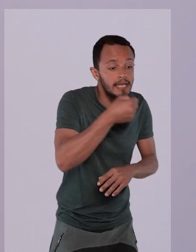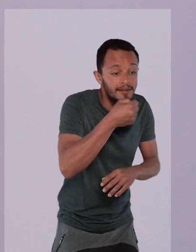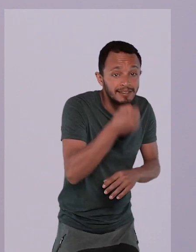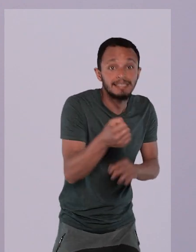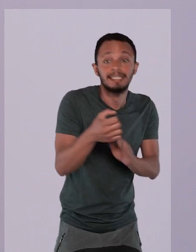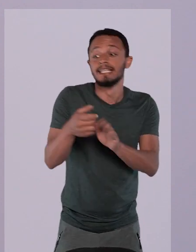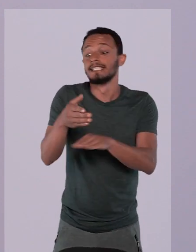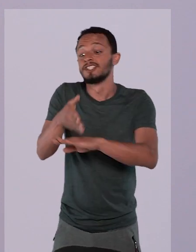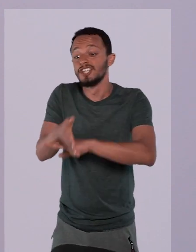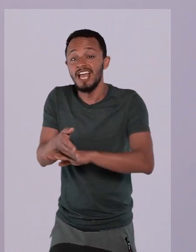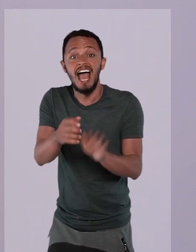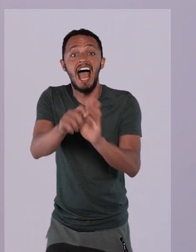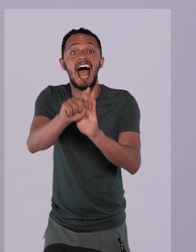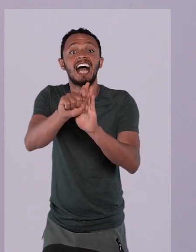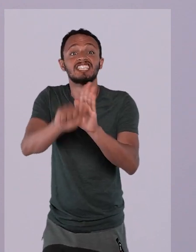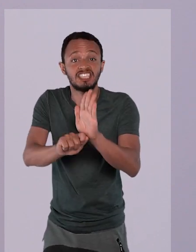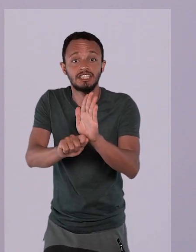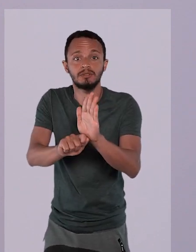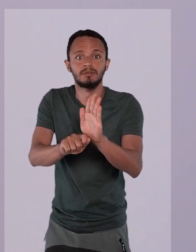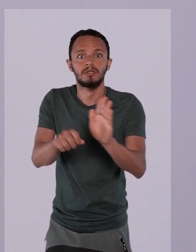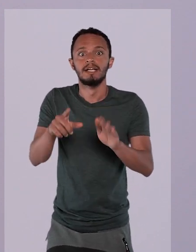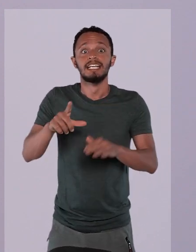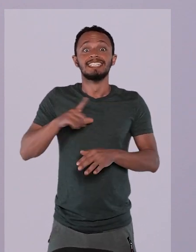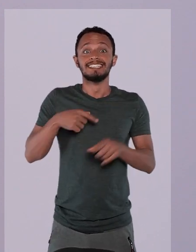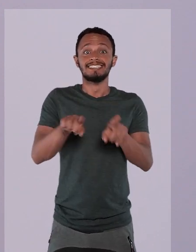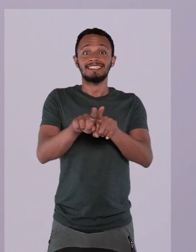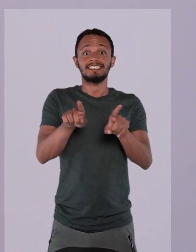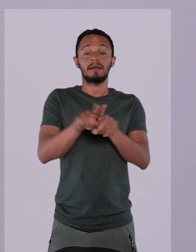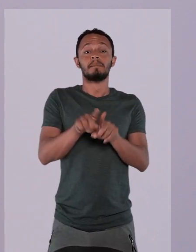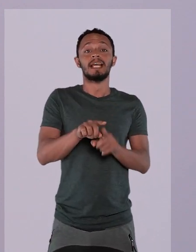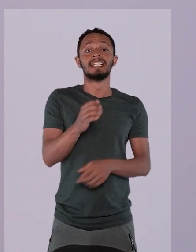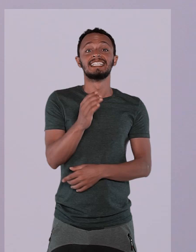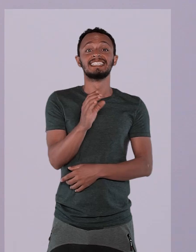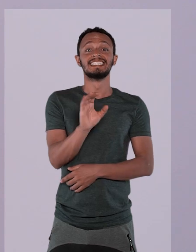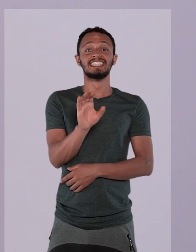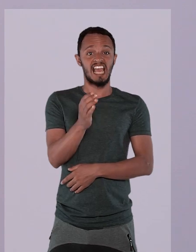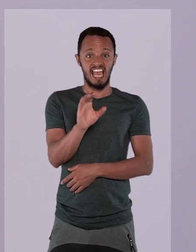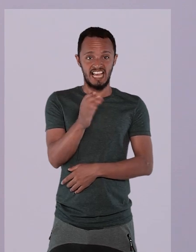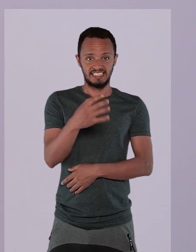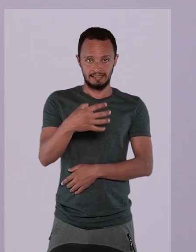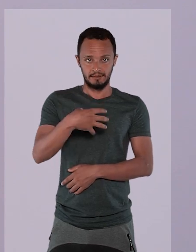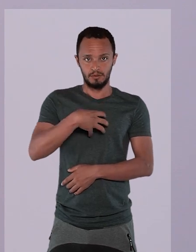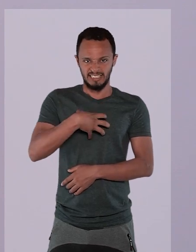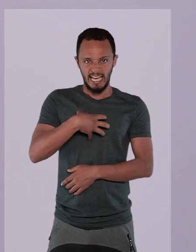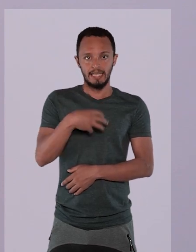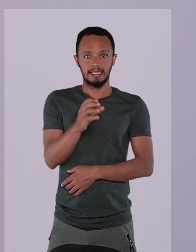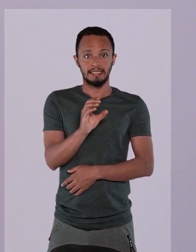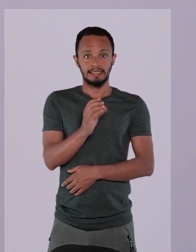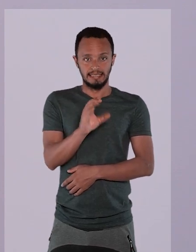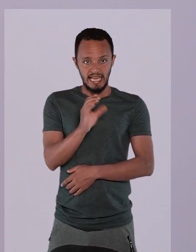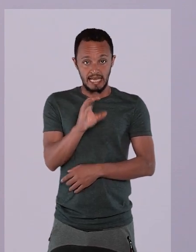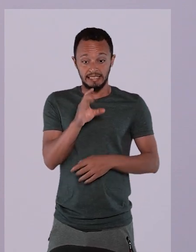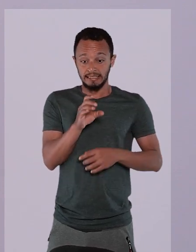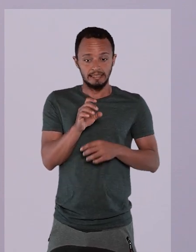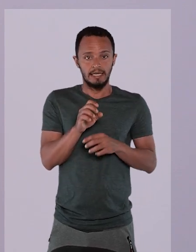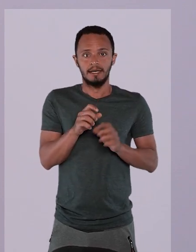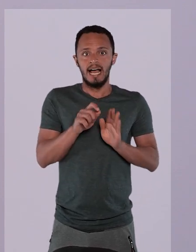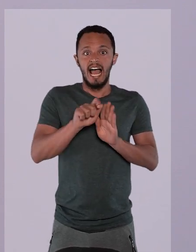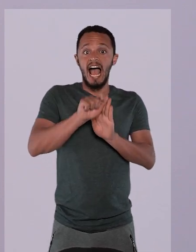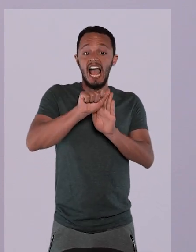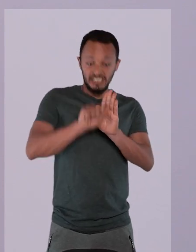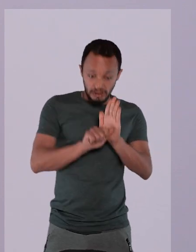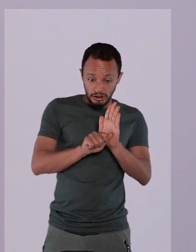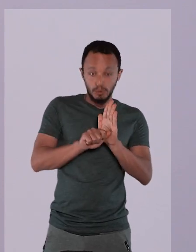Era a outra tsunami, que era a tsunami científica. Em 6 meses, se você entrava num buscador